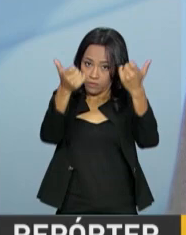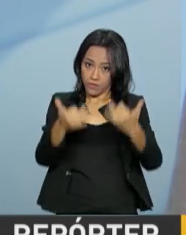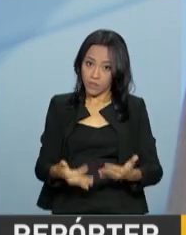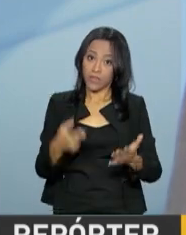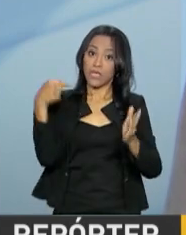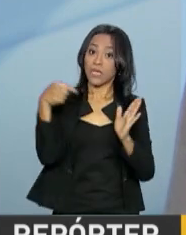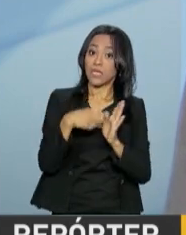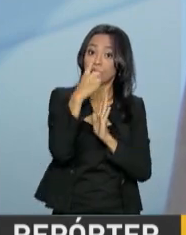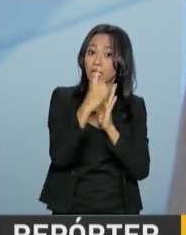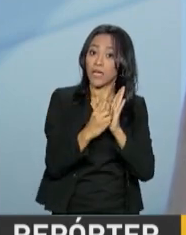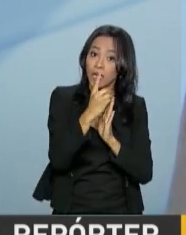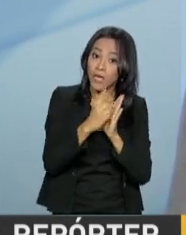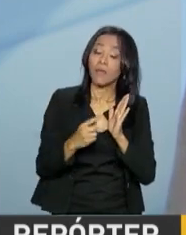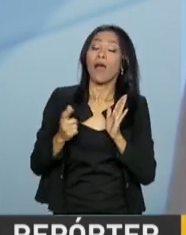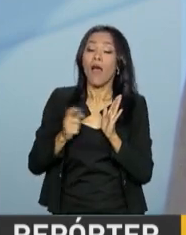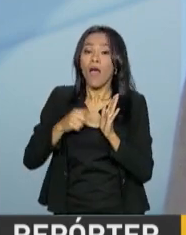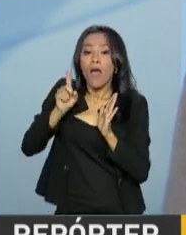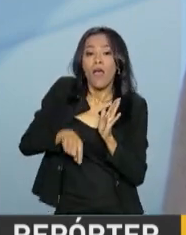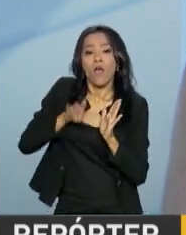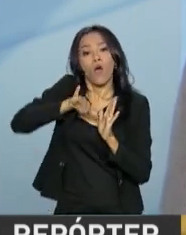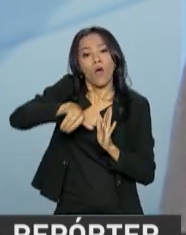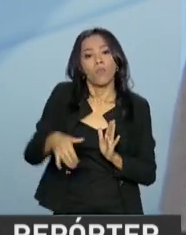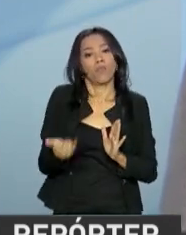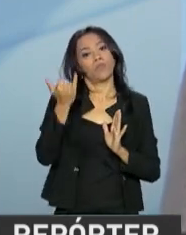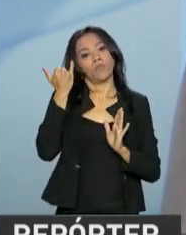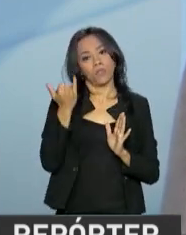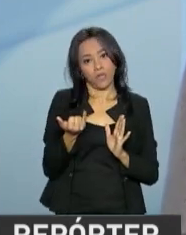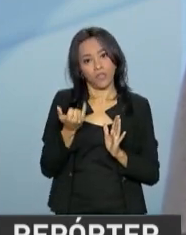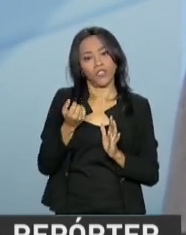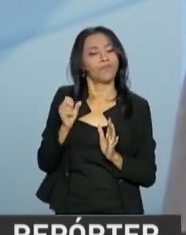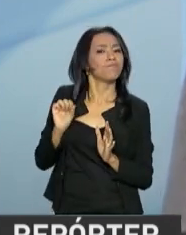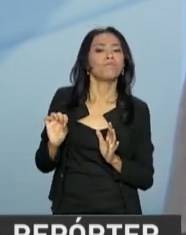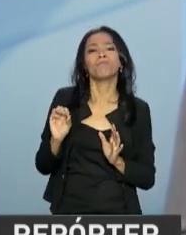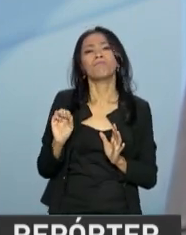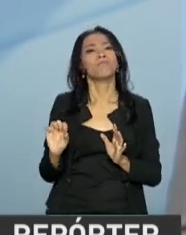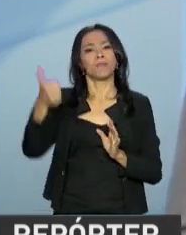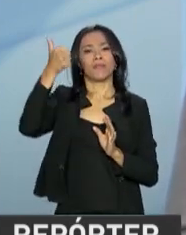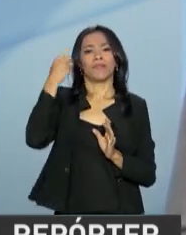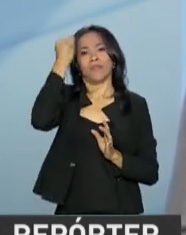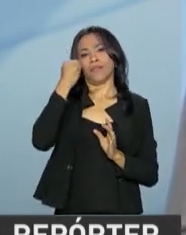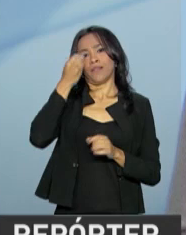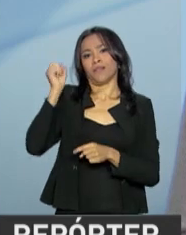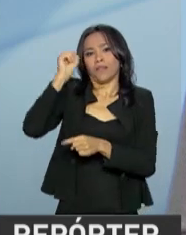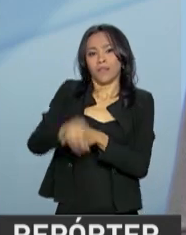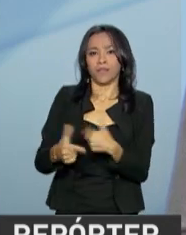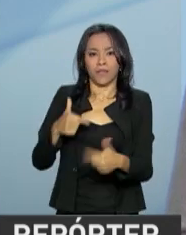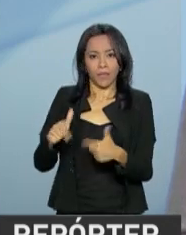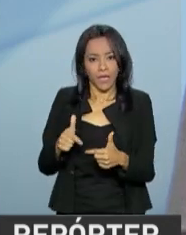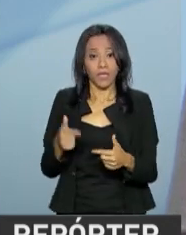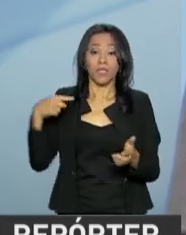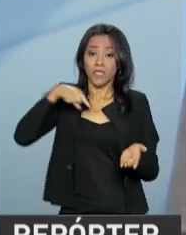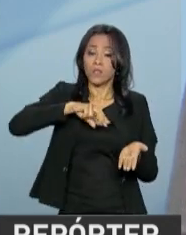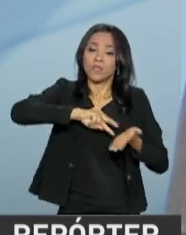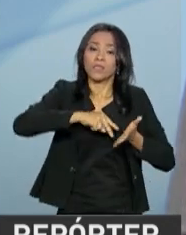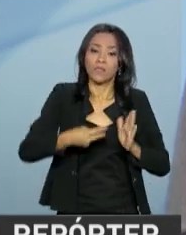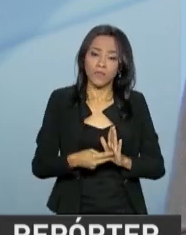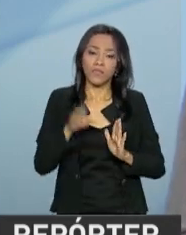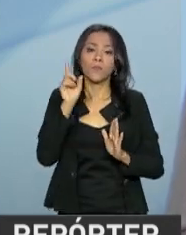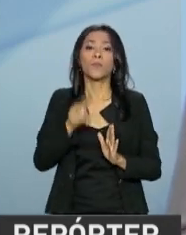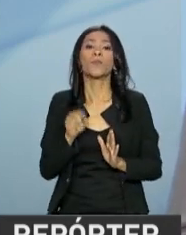que uma oportunidade princípio de primeiro emprego ele representa a construção de uma democracia